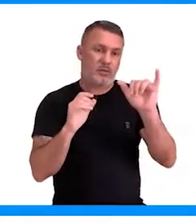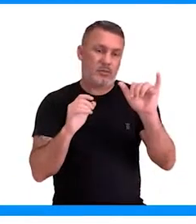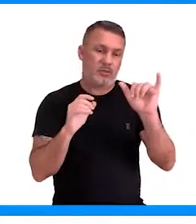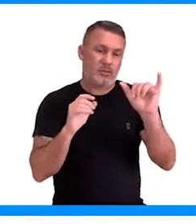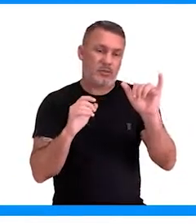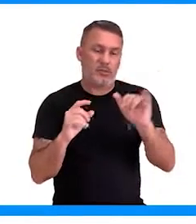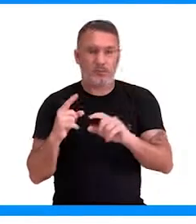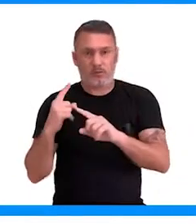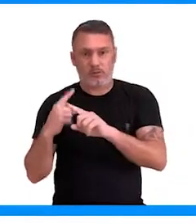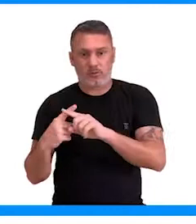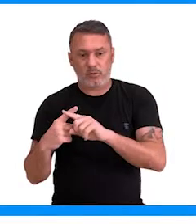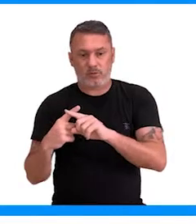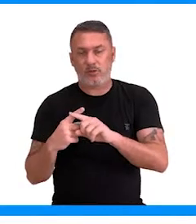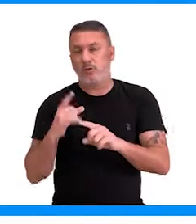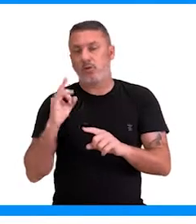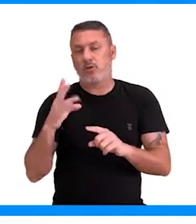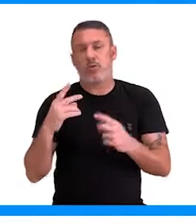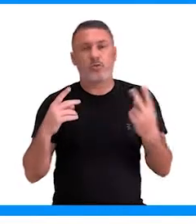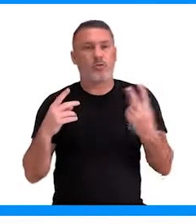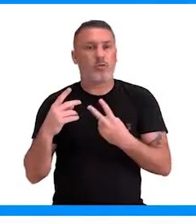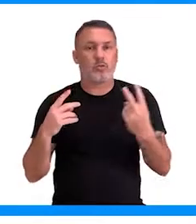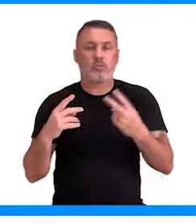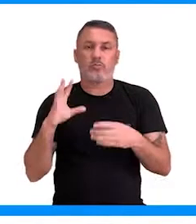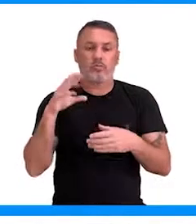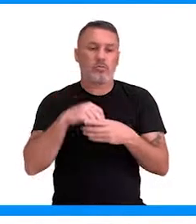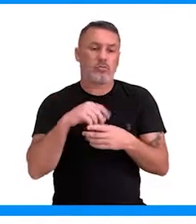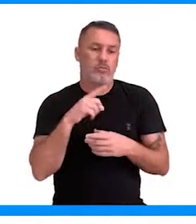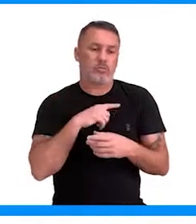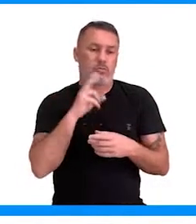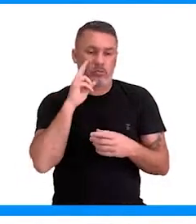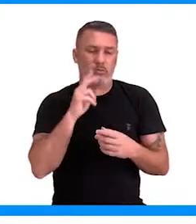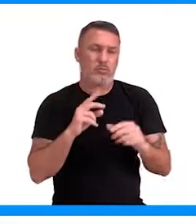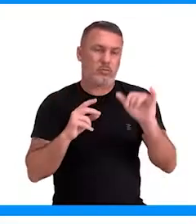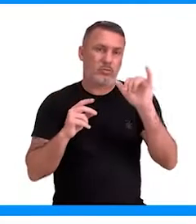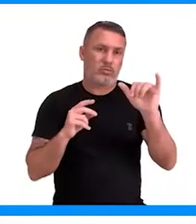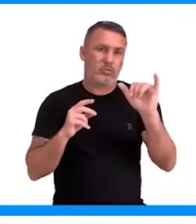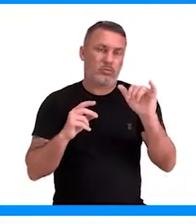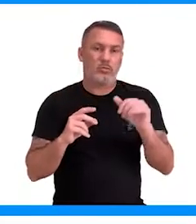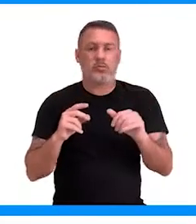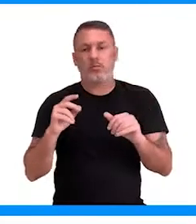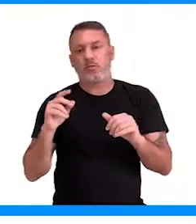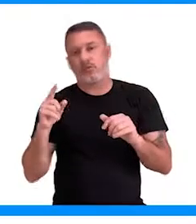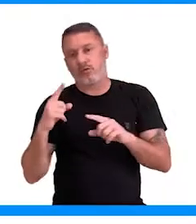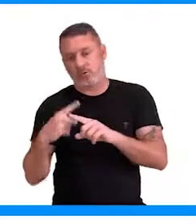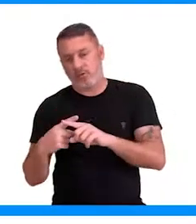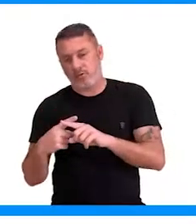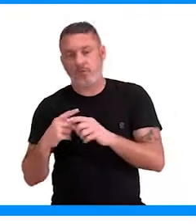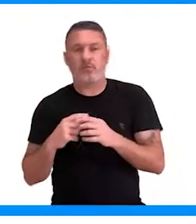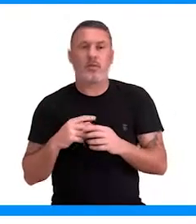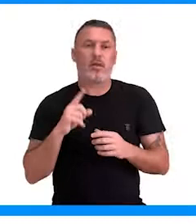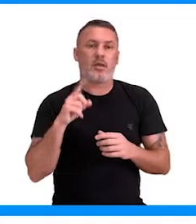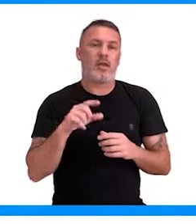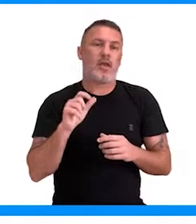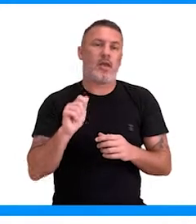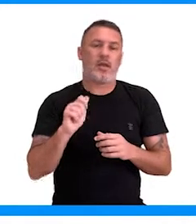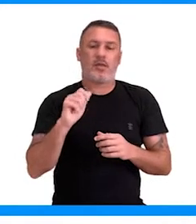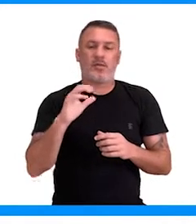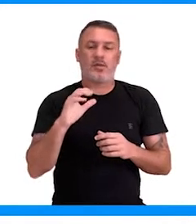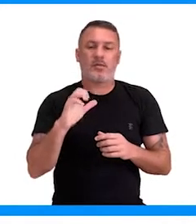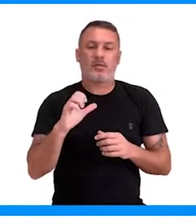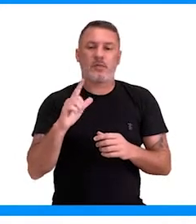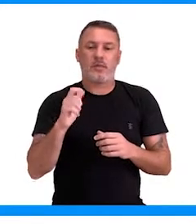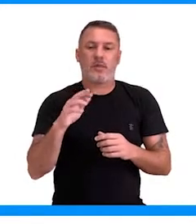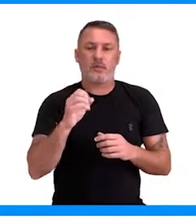Y, somente esta componente aqui, ó, Y, vai sofrer os efeitos da